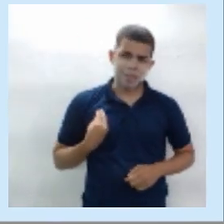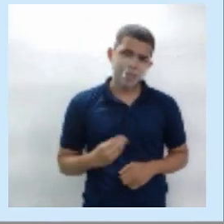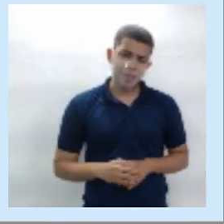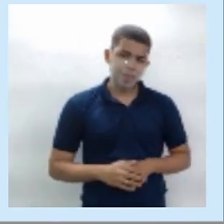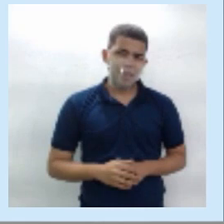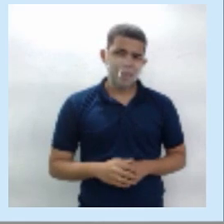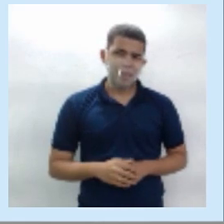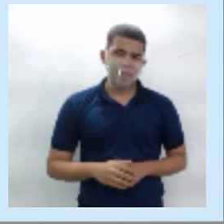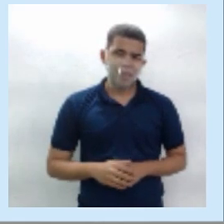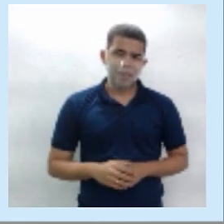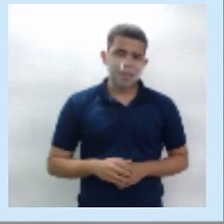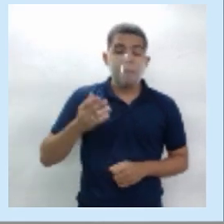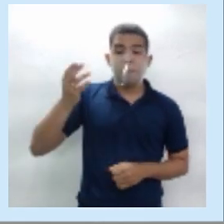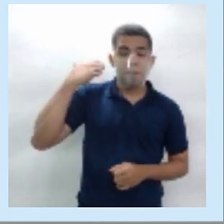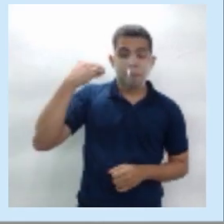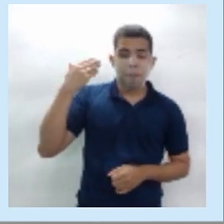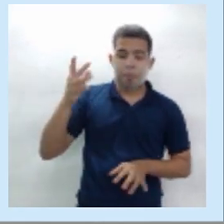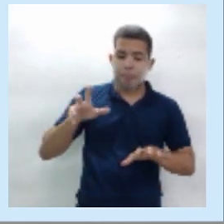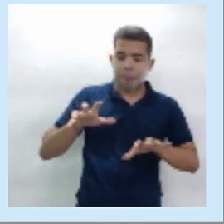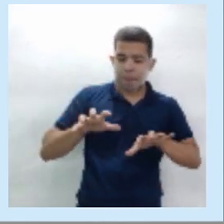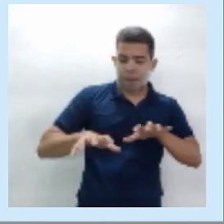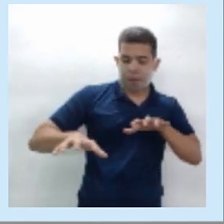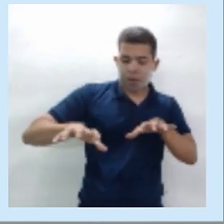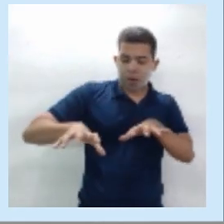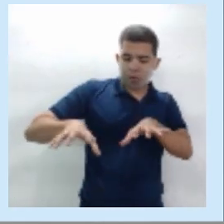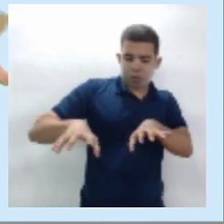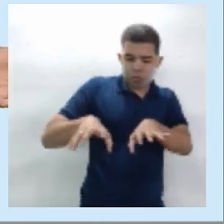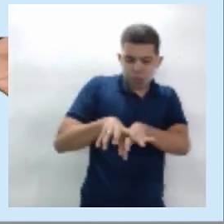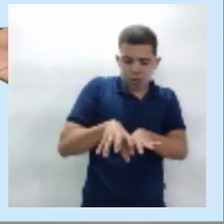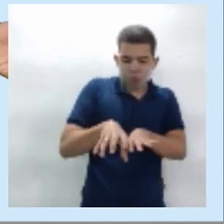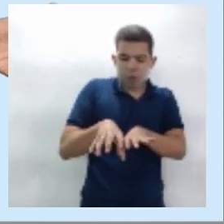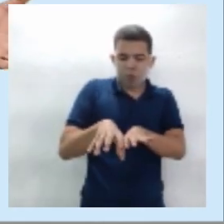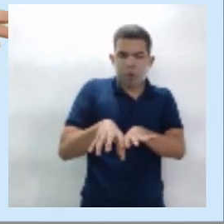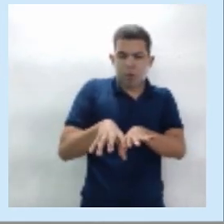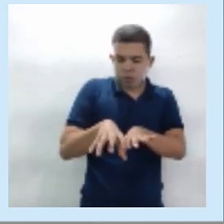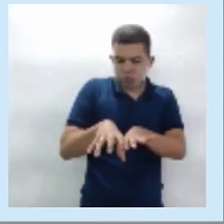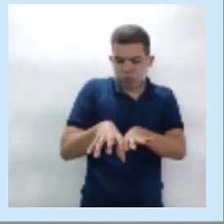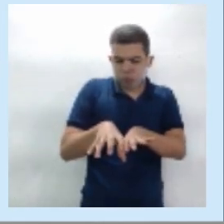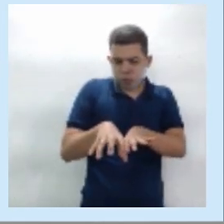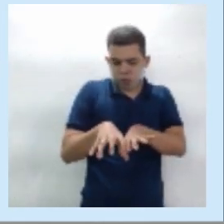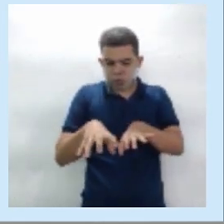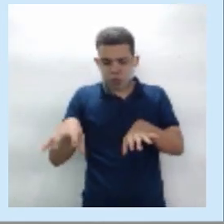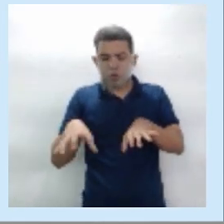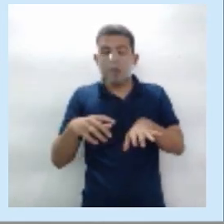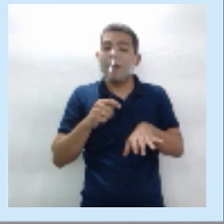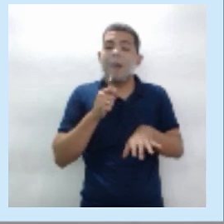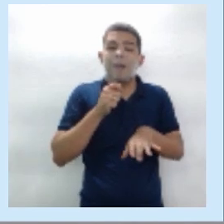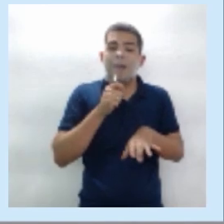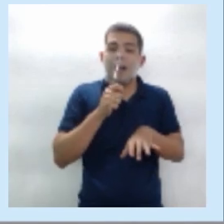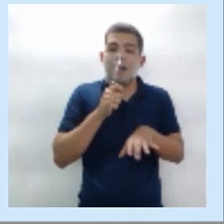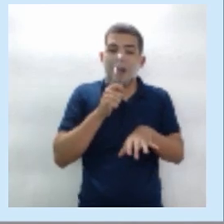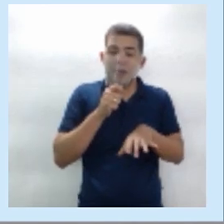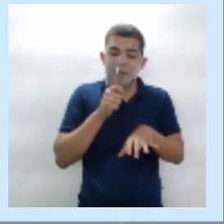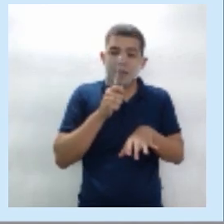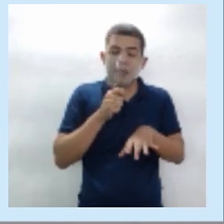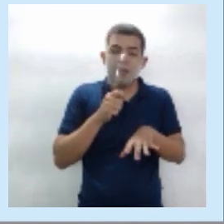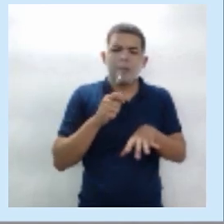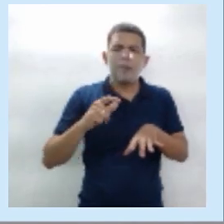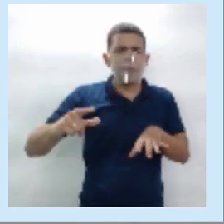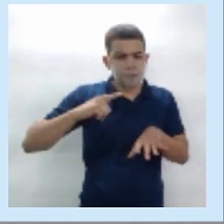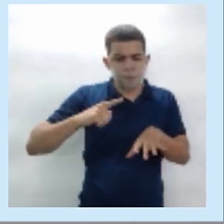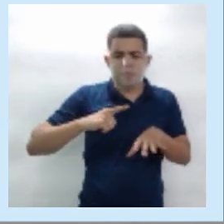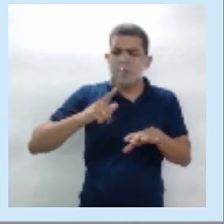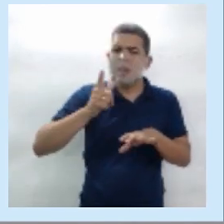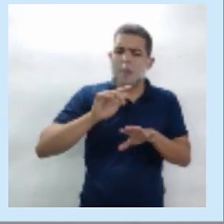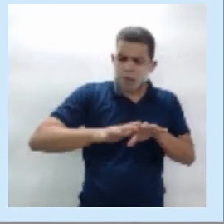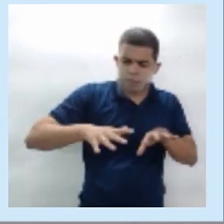placas tectônicas elas não tenham sido afastadas ou juntando as terras, eram